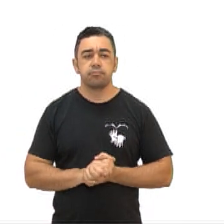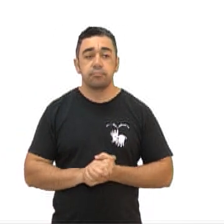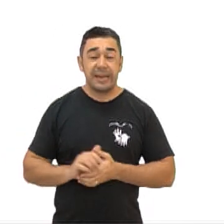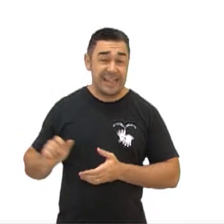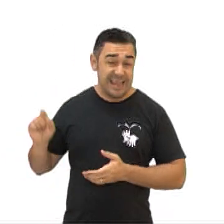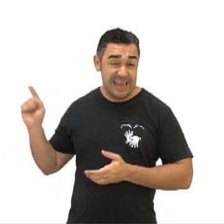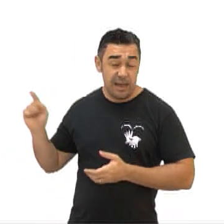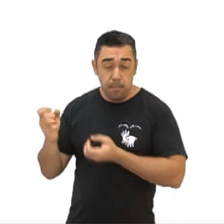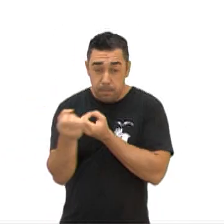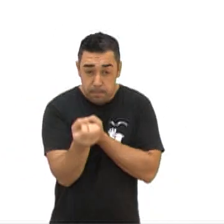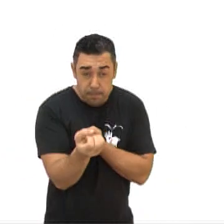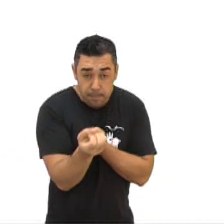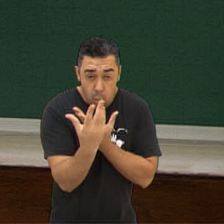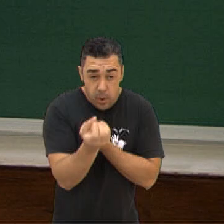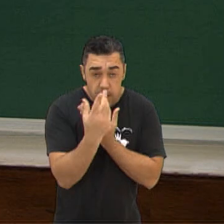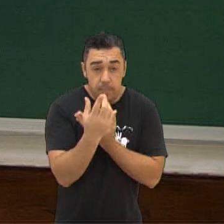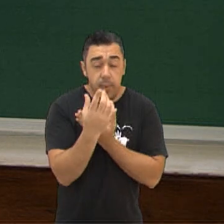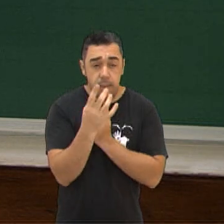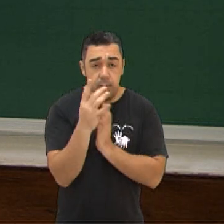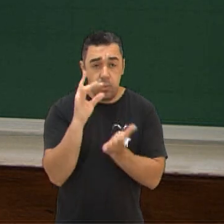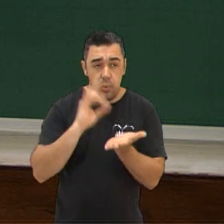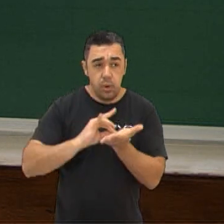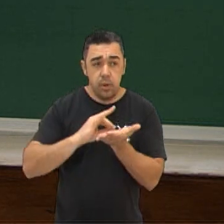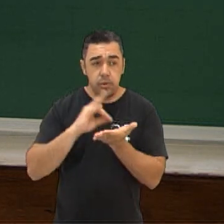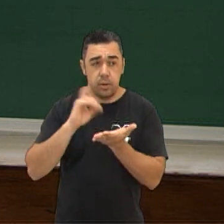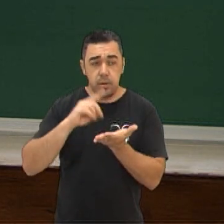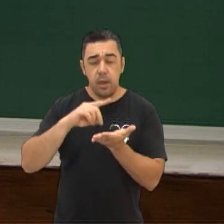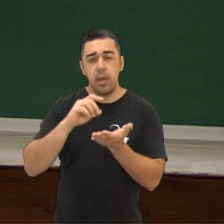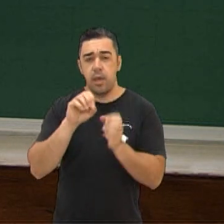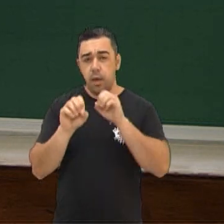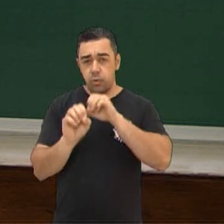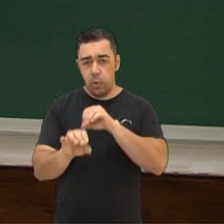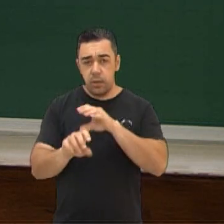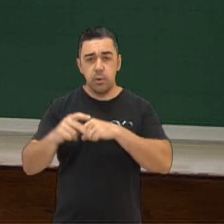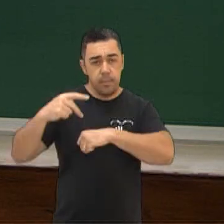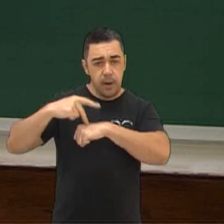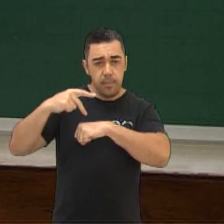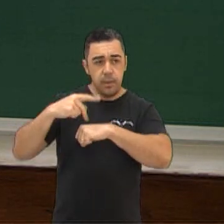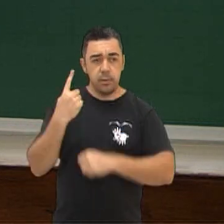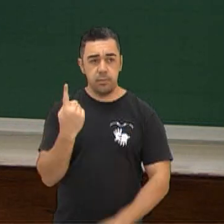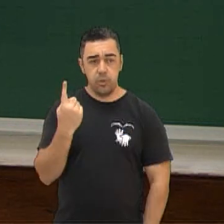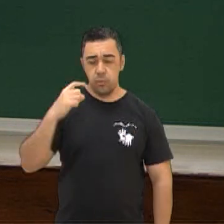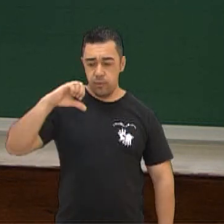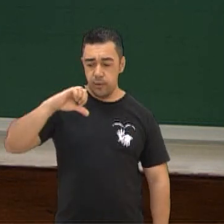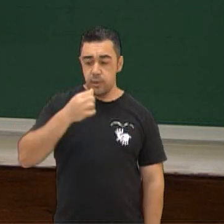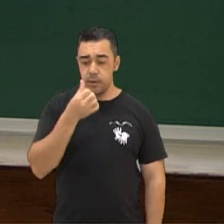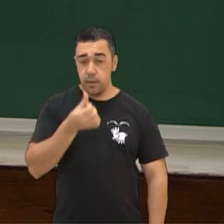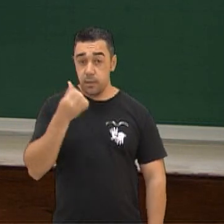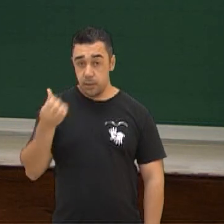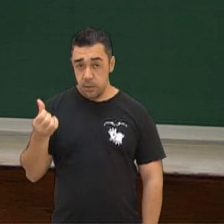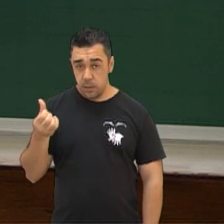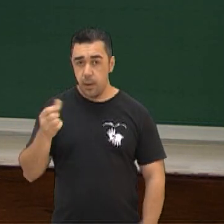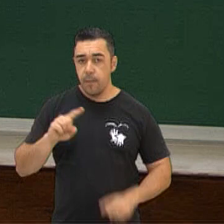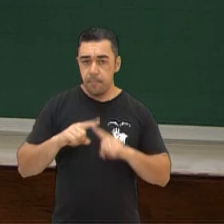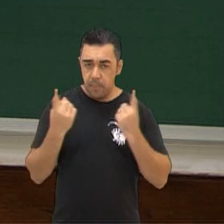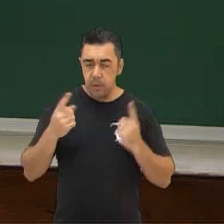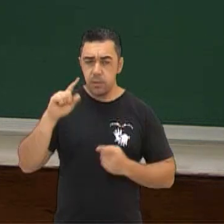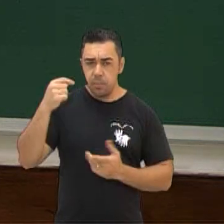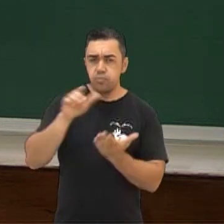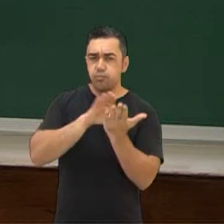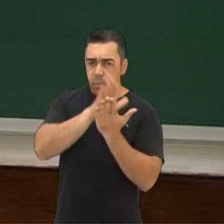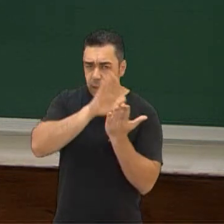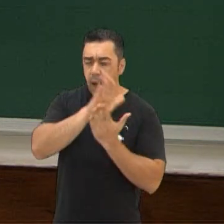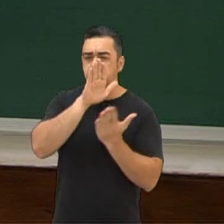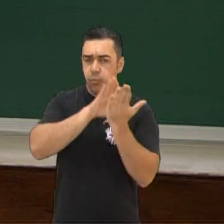Esse poema foi originalmente publicado em Educação pela Pedra em 66, mas ele vai ser republicado em várias